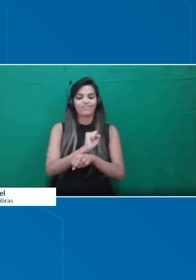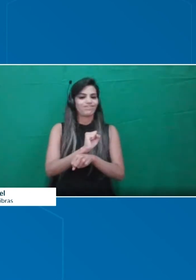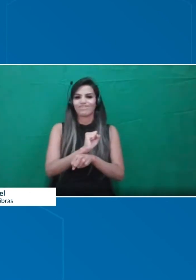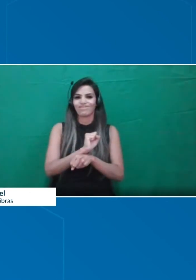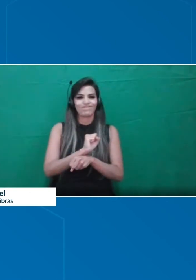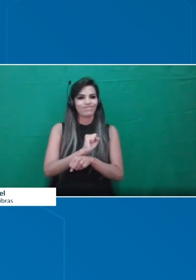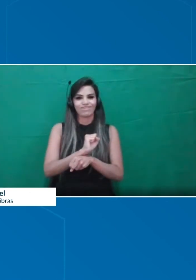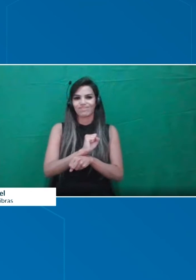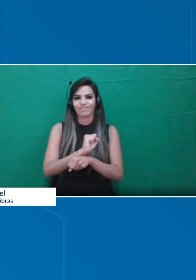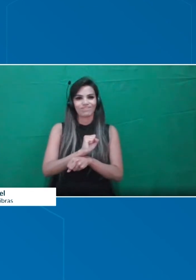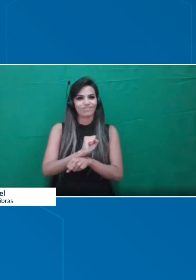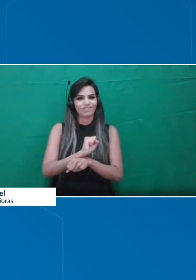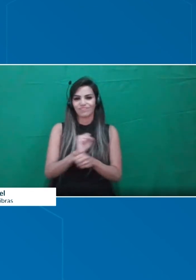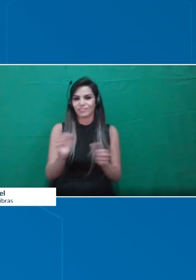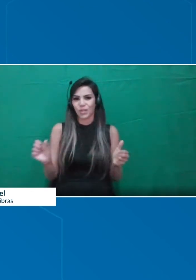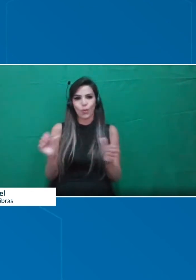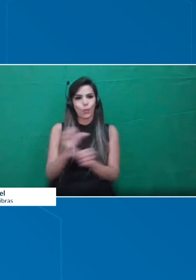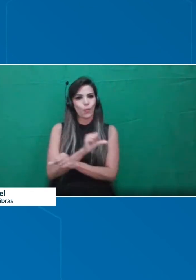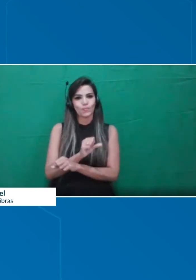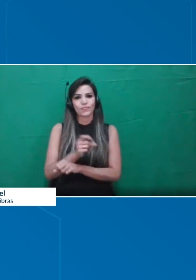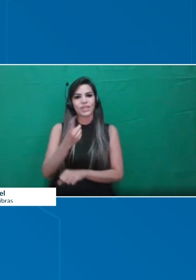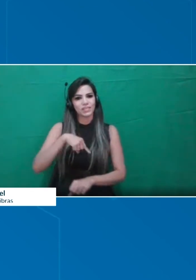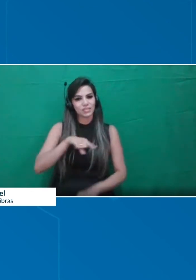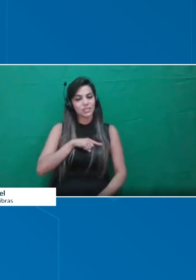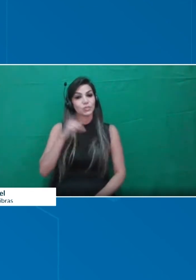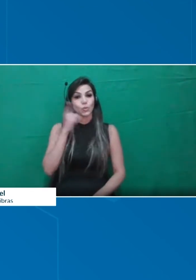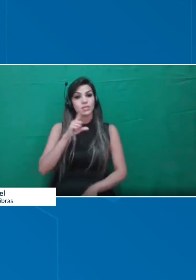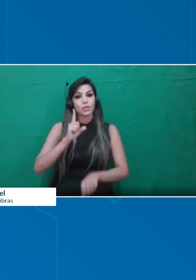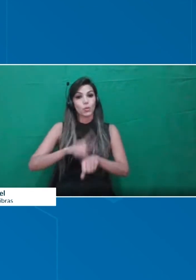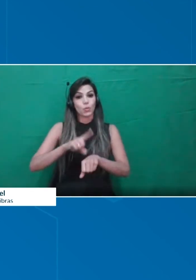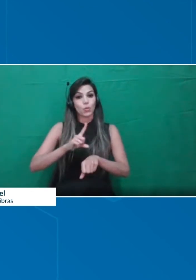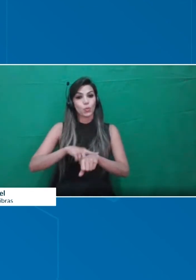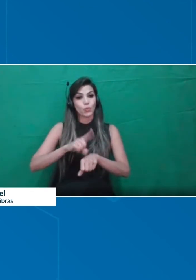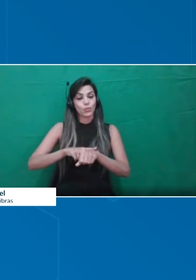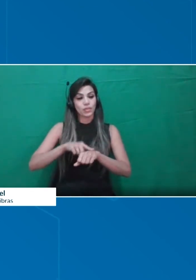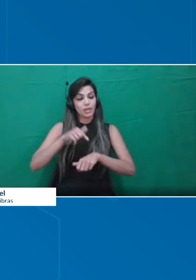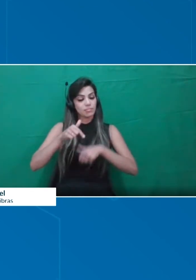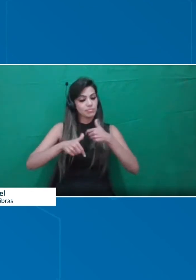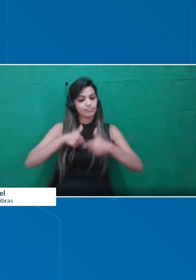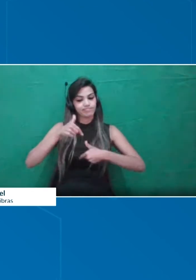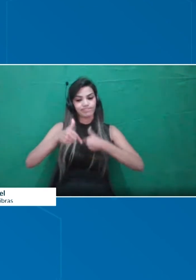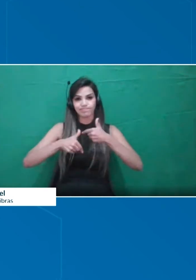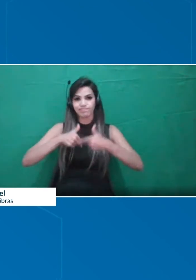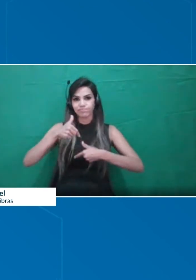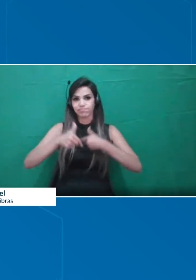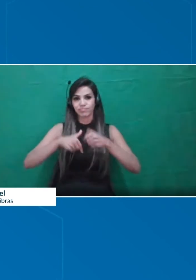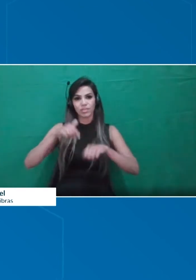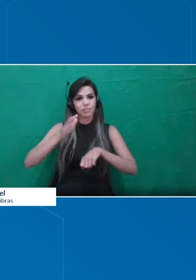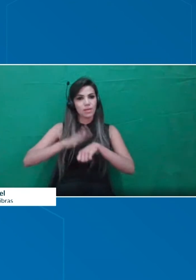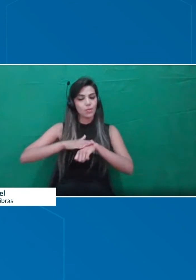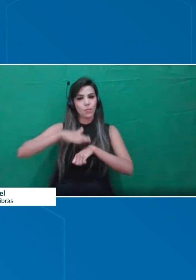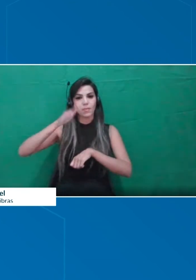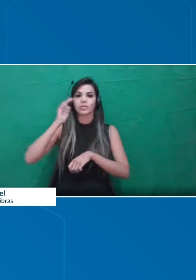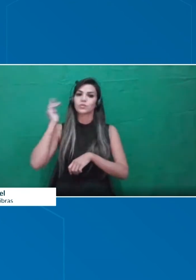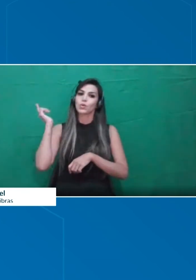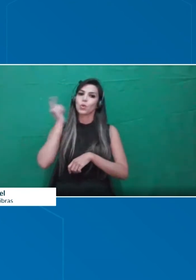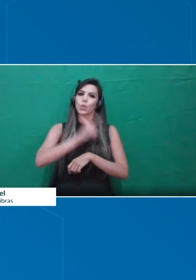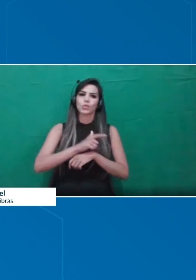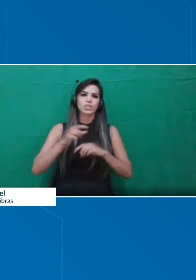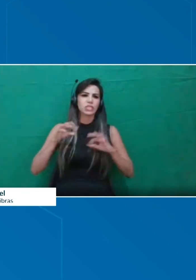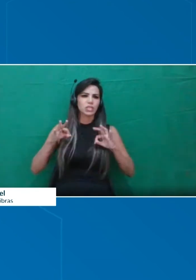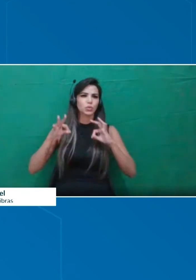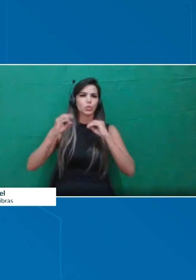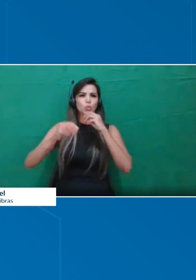conseguiu potencializar ainda mais o nosso tempo, né, de trabalho e produção, para poder suprir todas as demandas novas